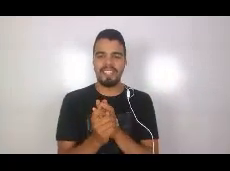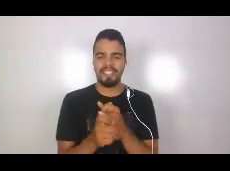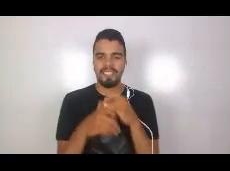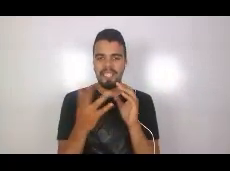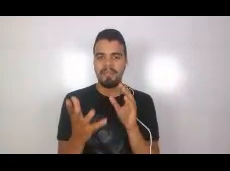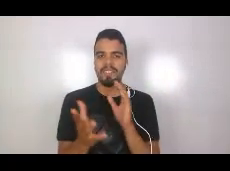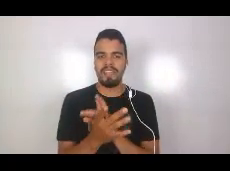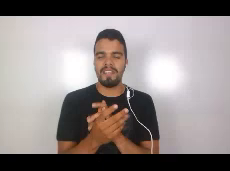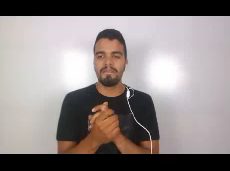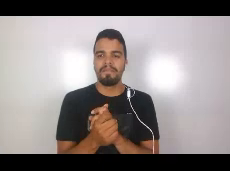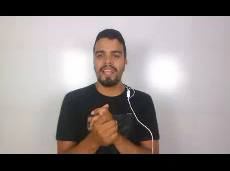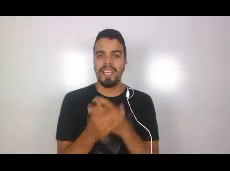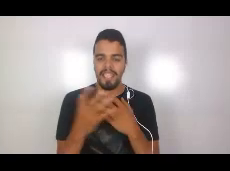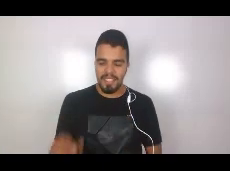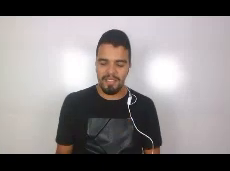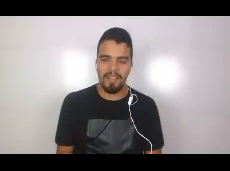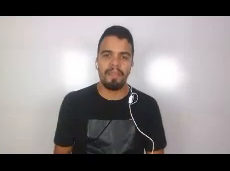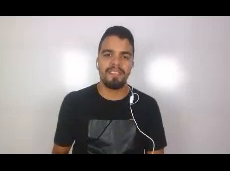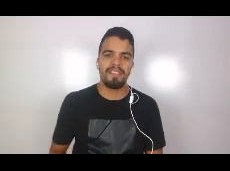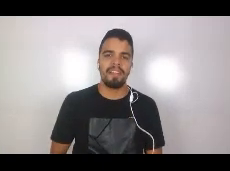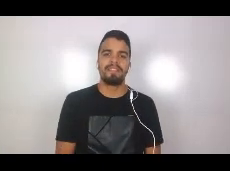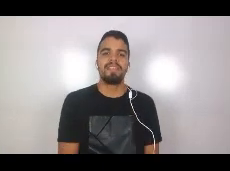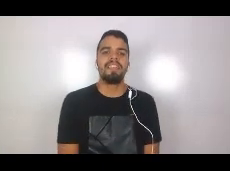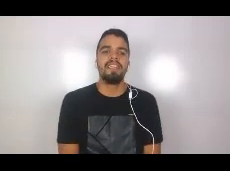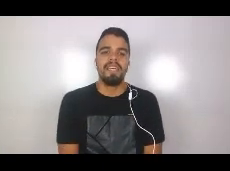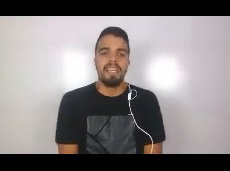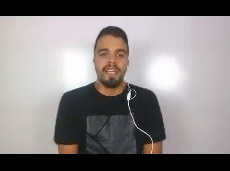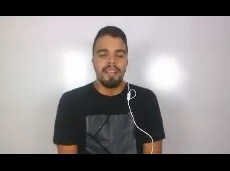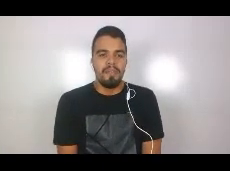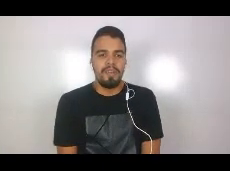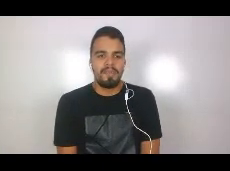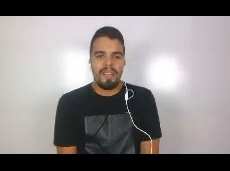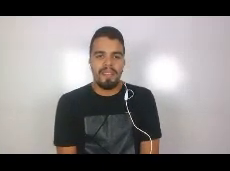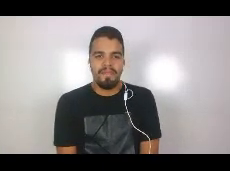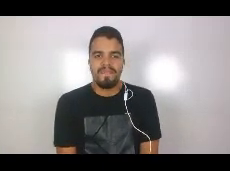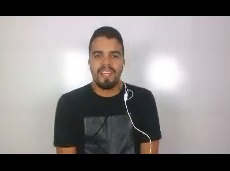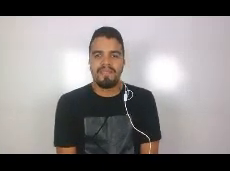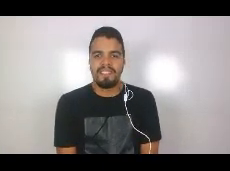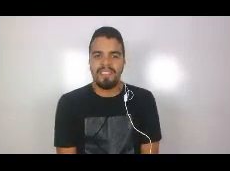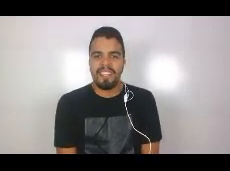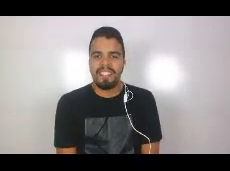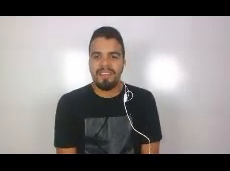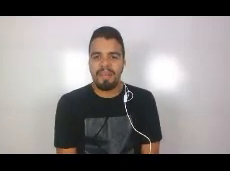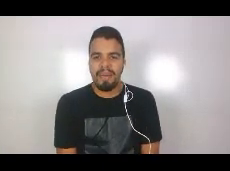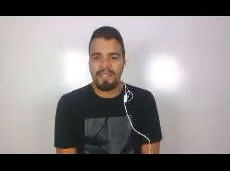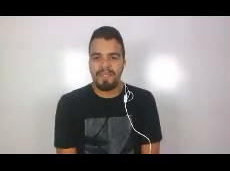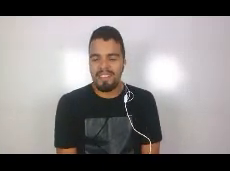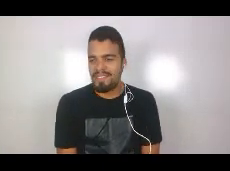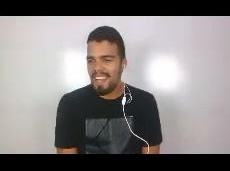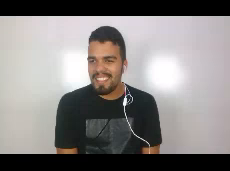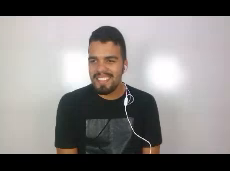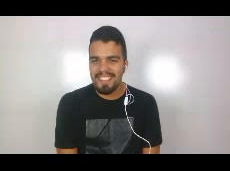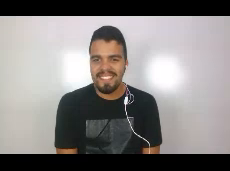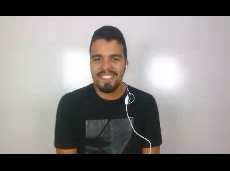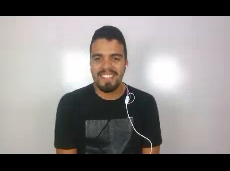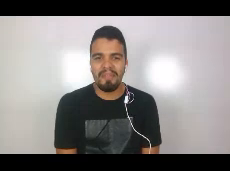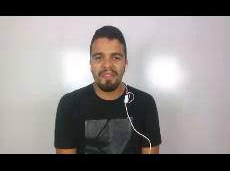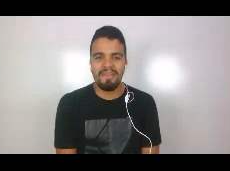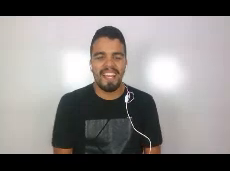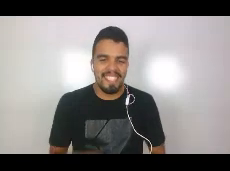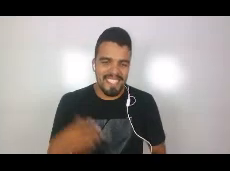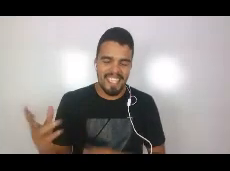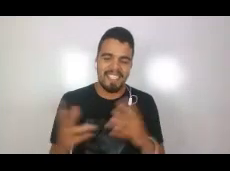bem interessante que certamente vai enriquecer o seu aprendizado. Pois bem, então, se alguém quiser comentar, pode ficar à vontade,